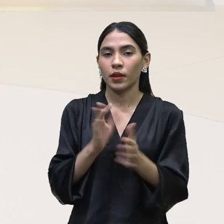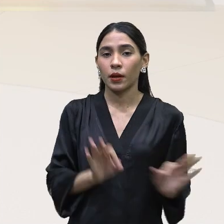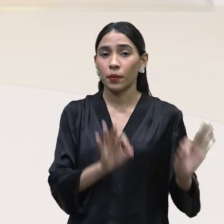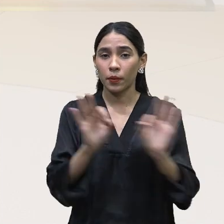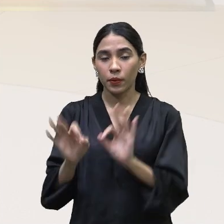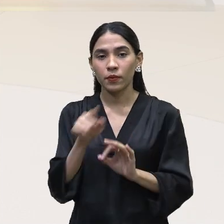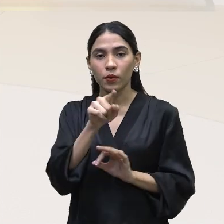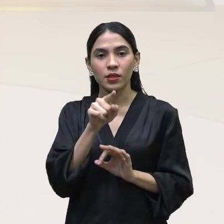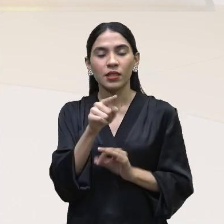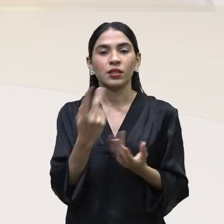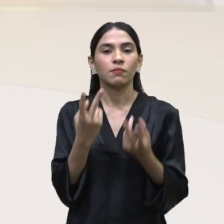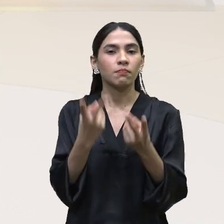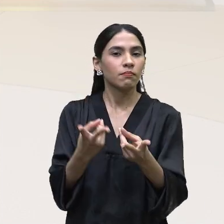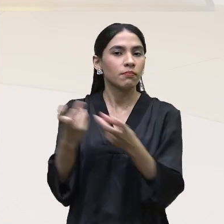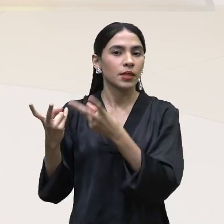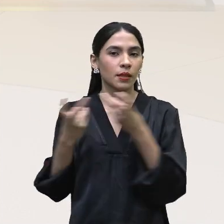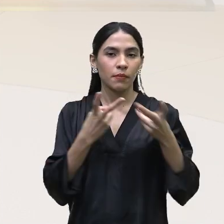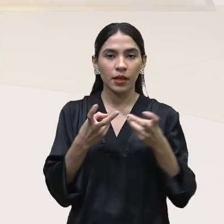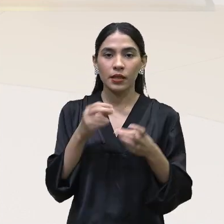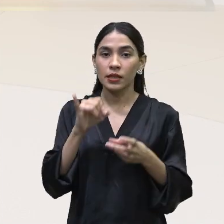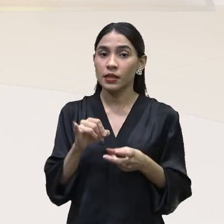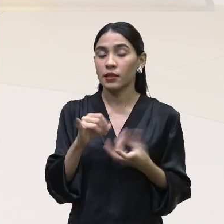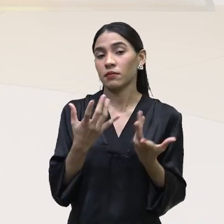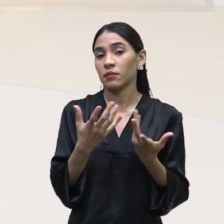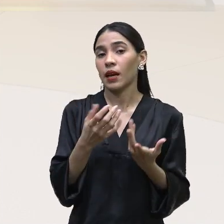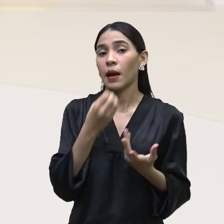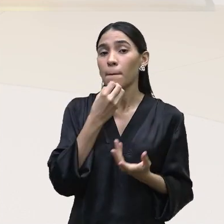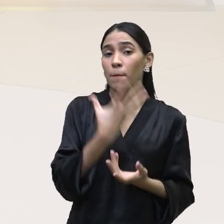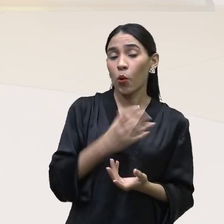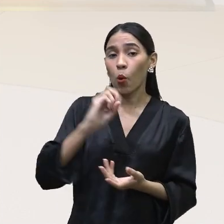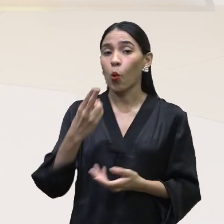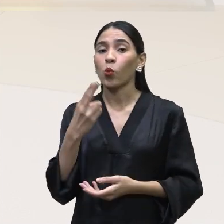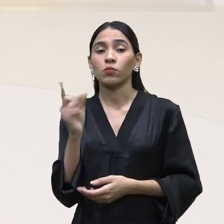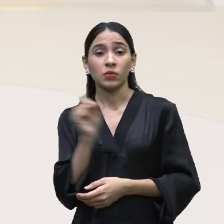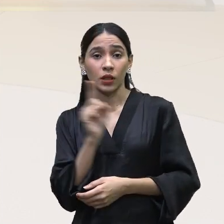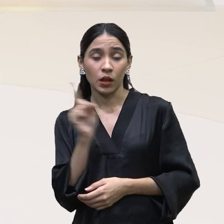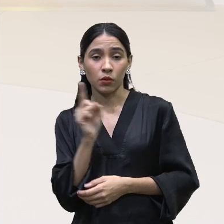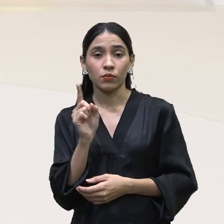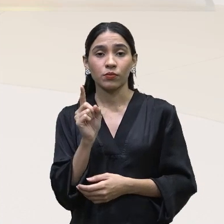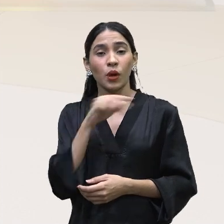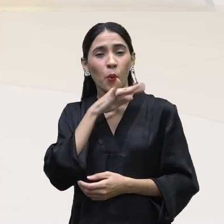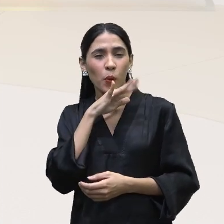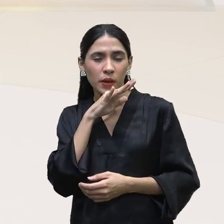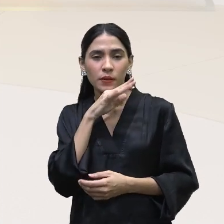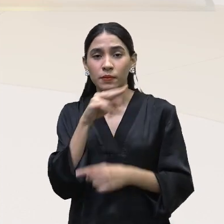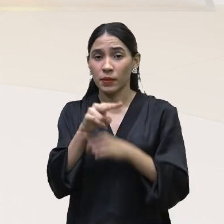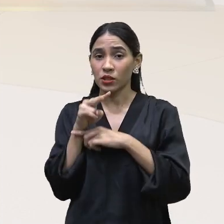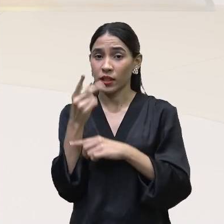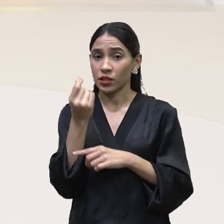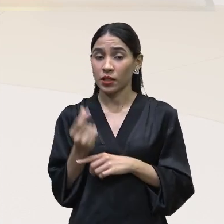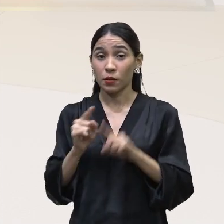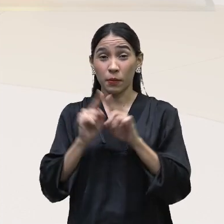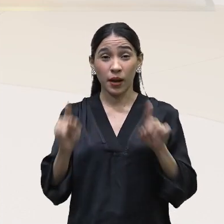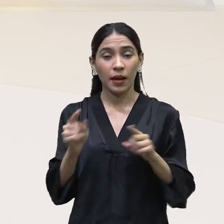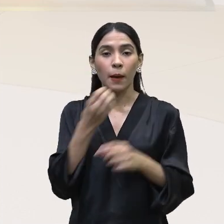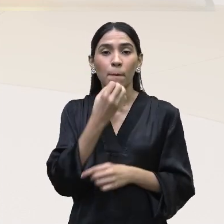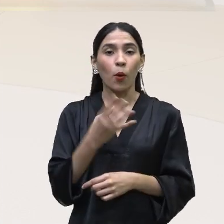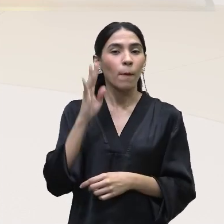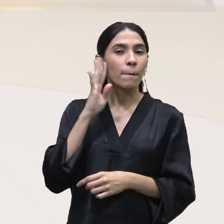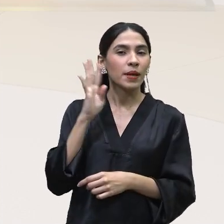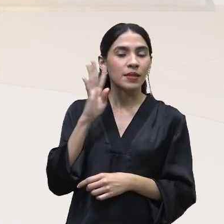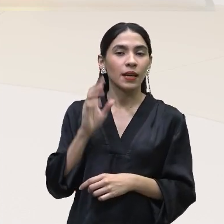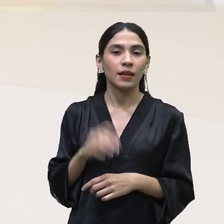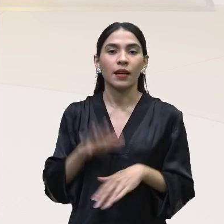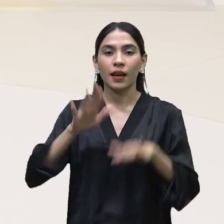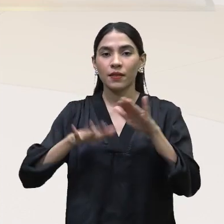vão verificar se é válido ou não você realizar um empréstimo. É lógico que a gente também tem que pensar que, muitas vezes,